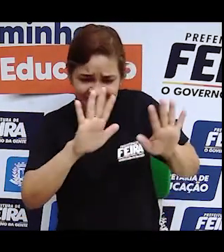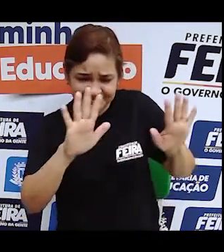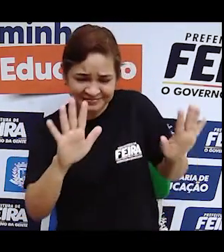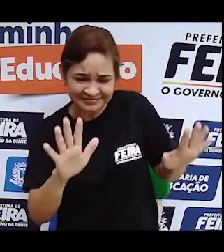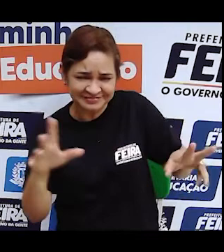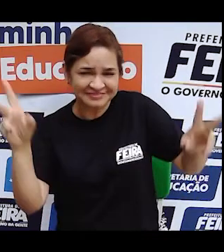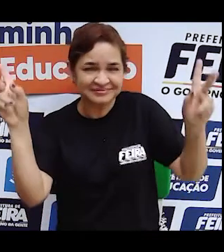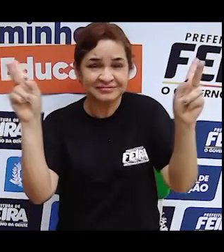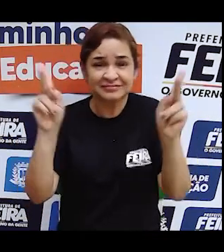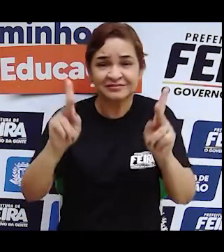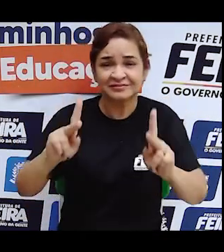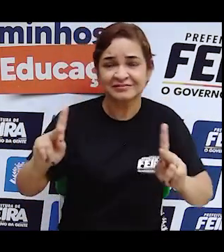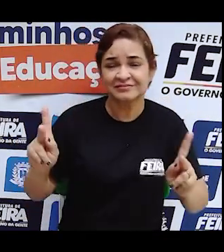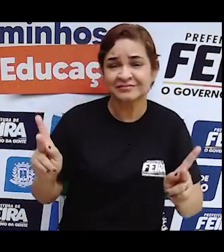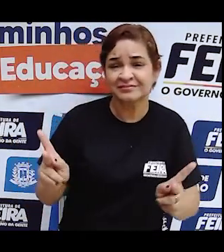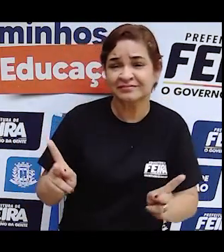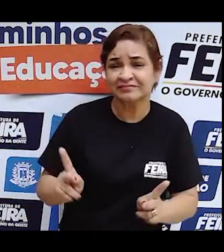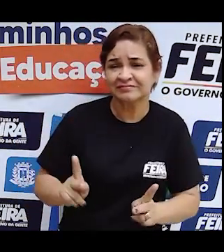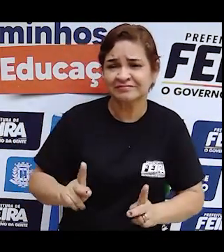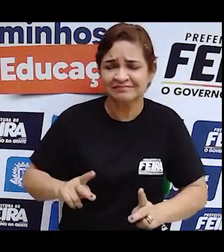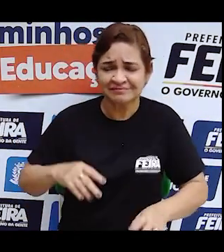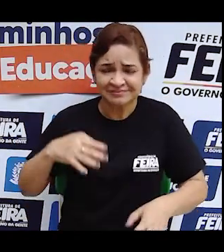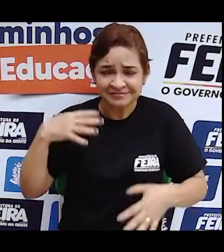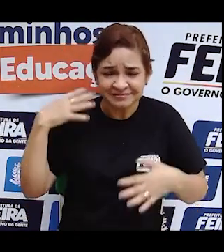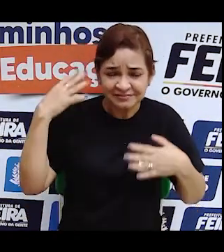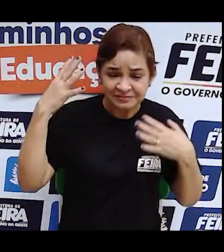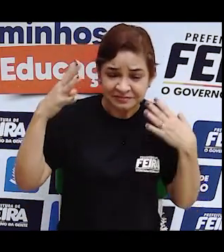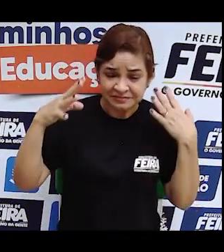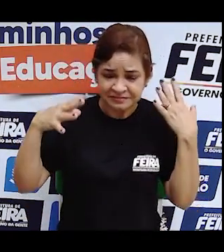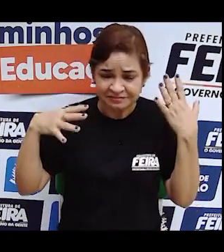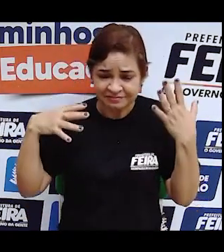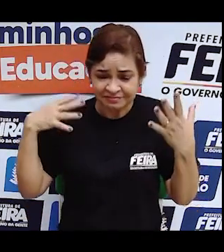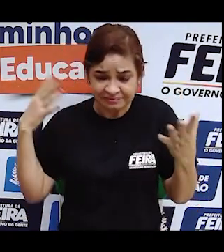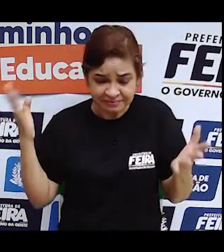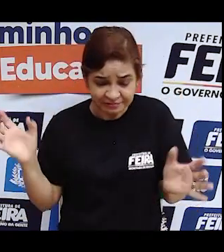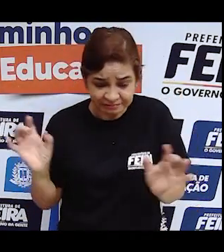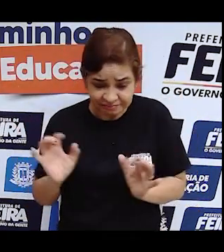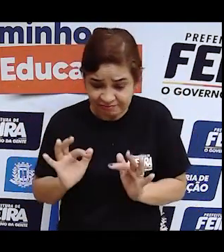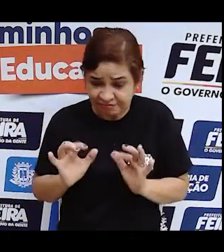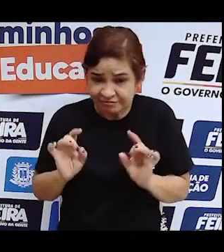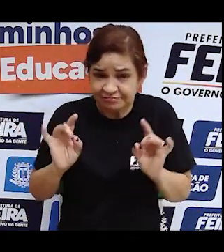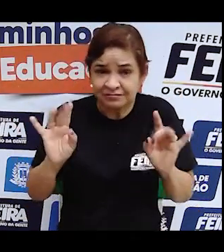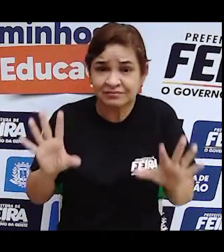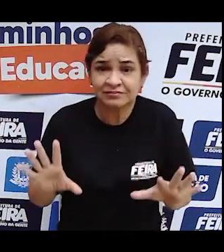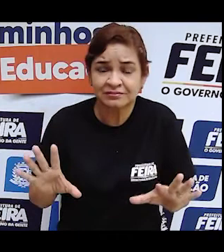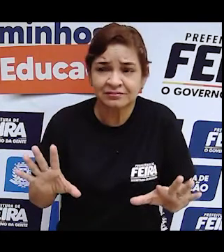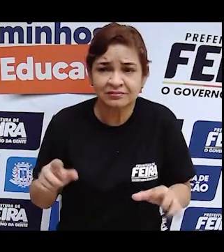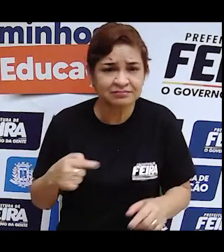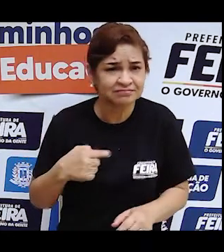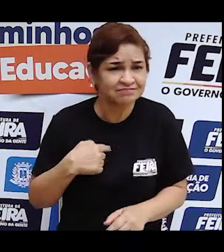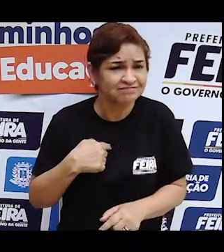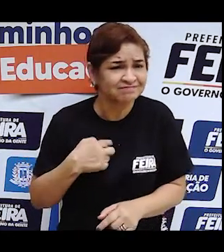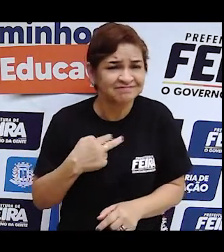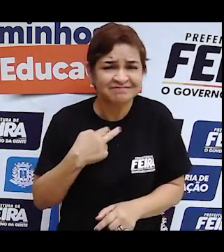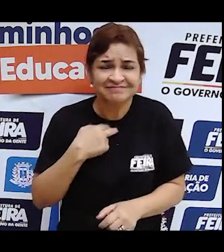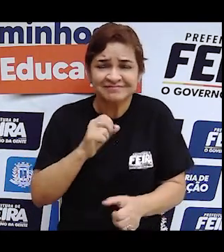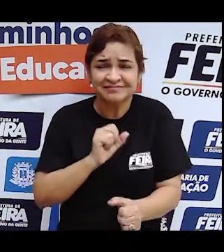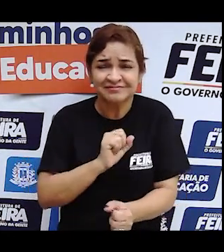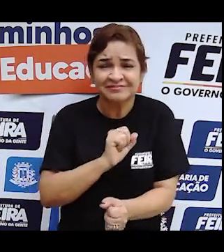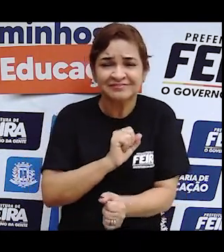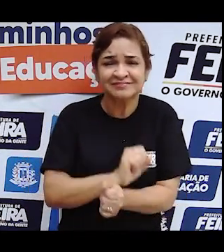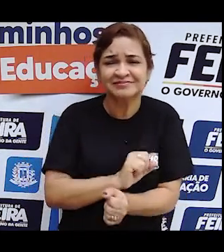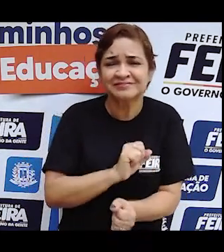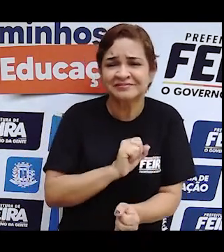de paz, virou minha cabeça. Eu simplesmente não consigo parar. Lá fora